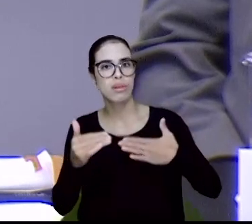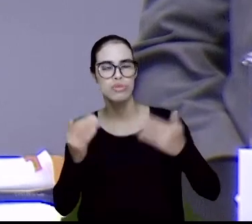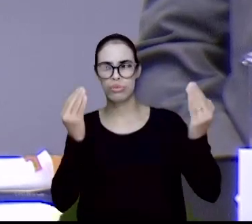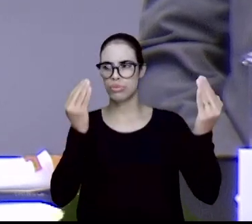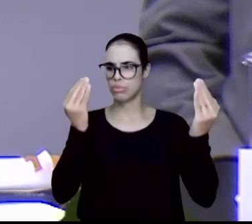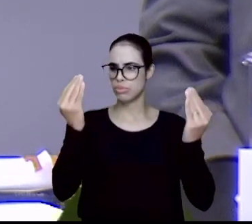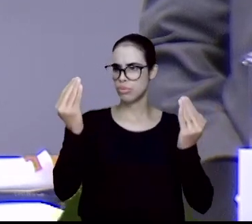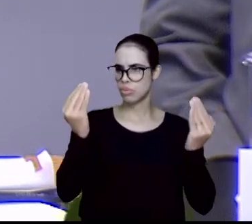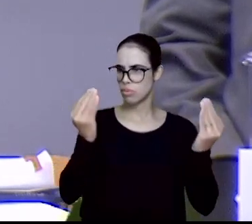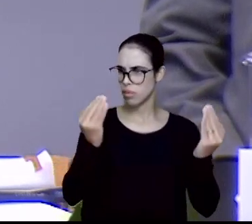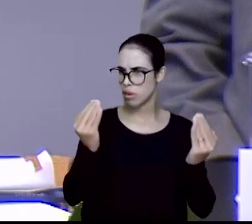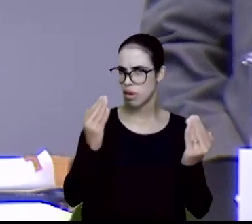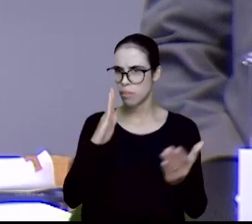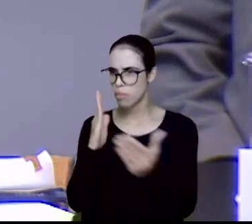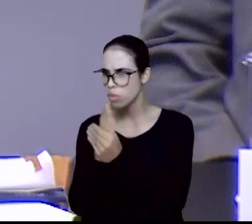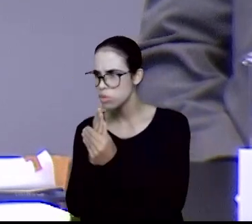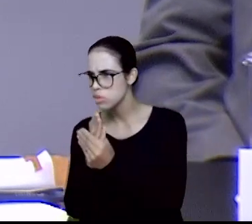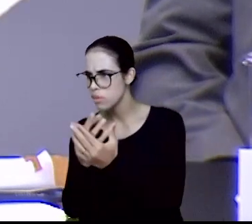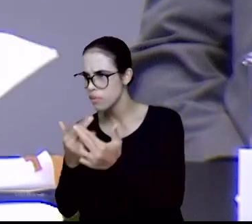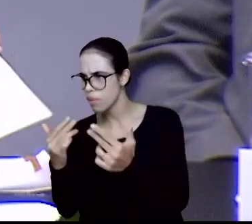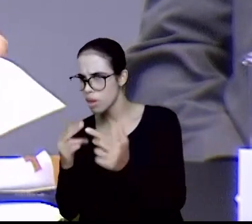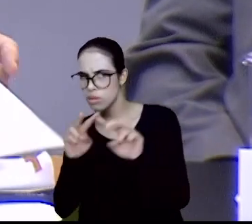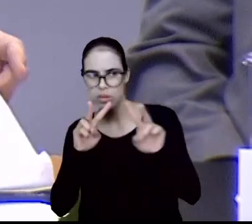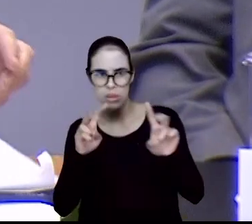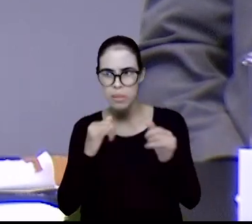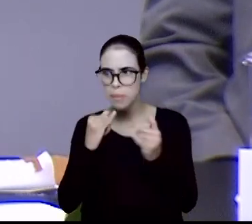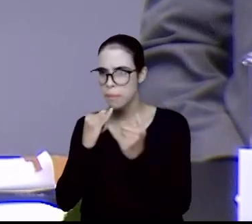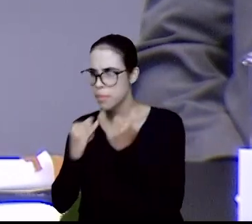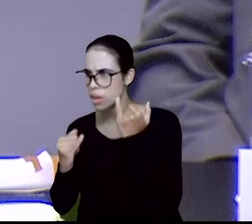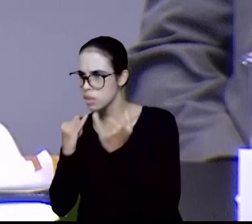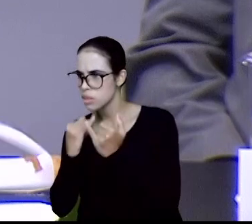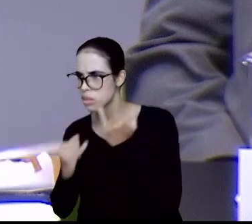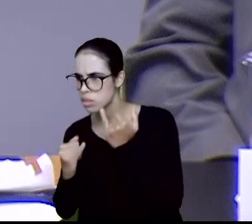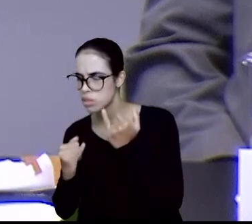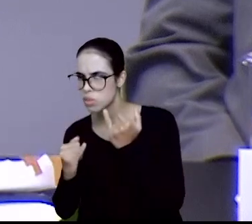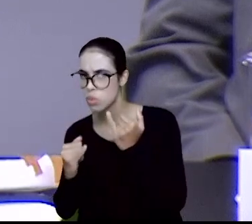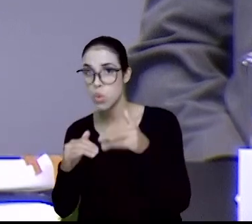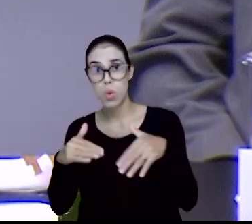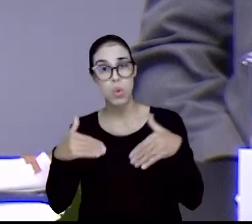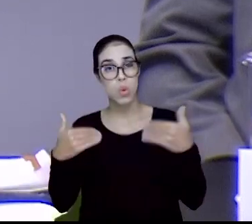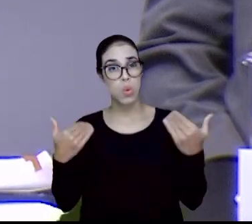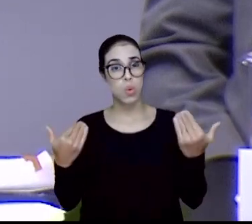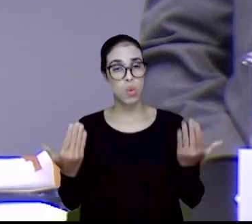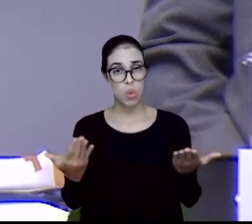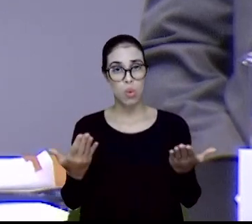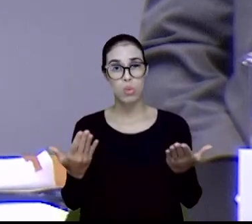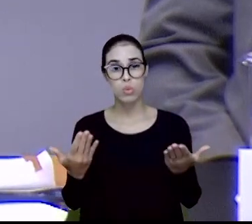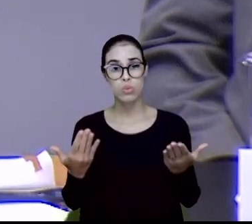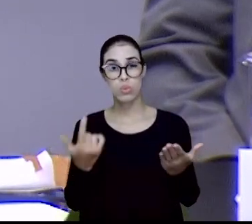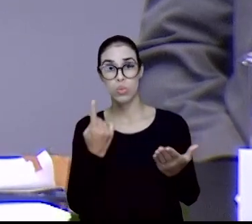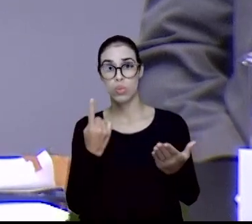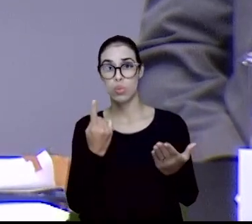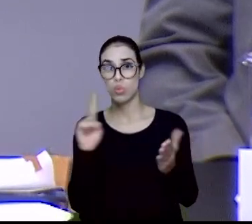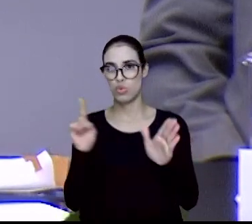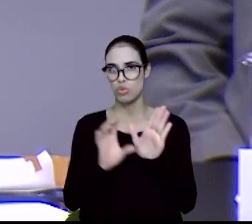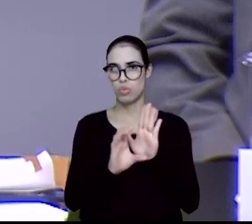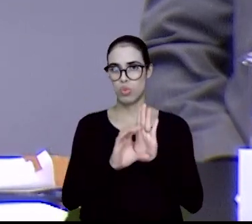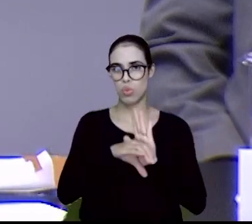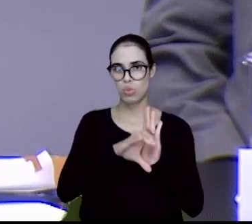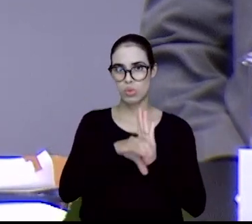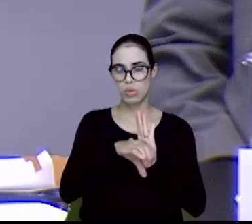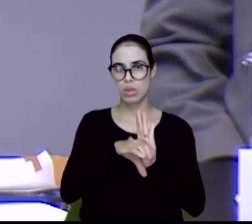distinção adequada entre casos, e o último conceito, que é